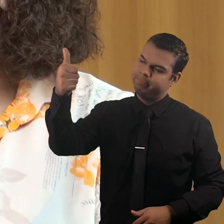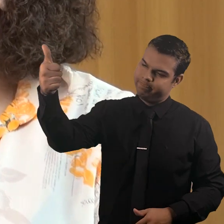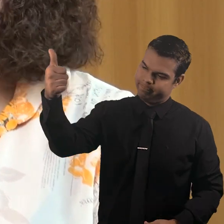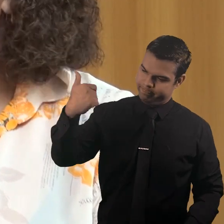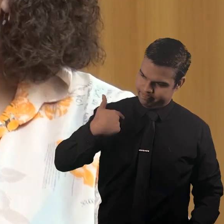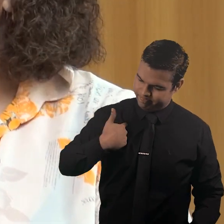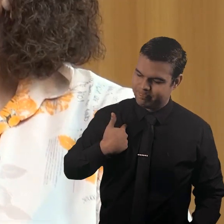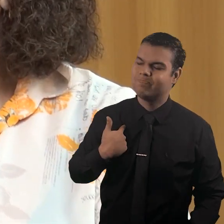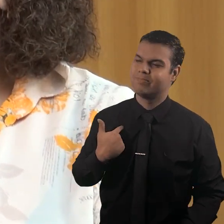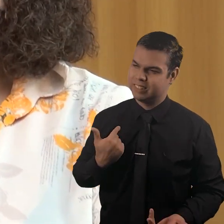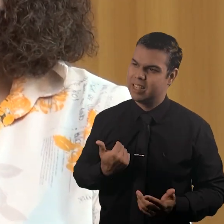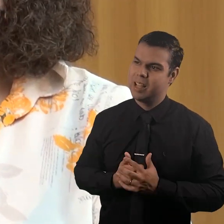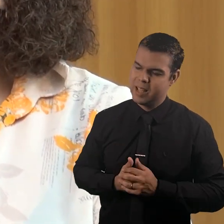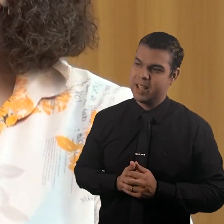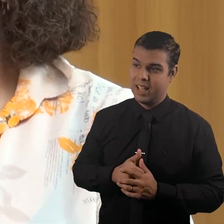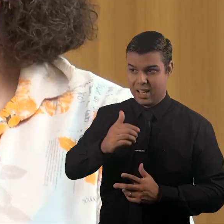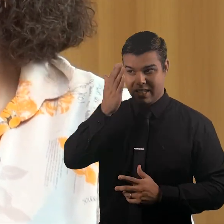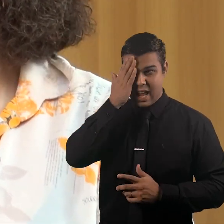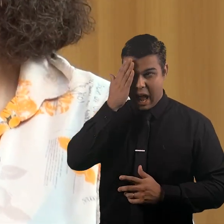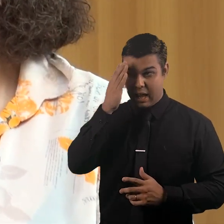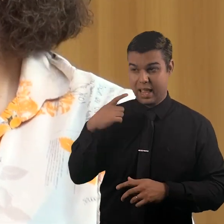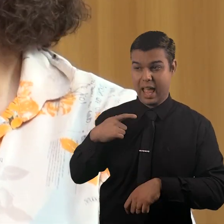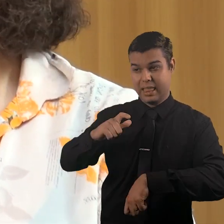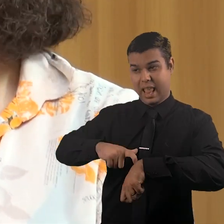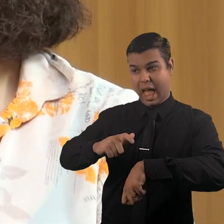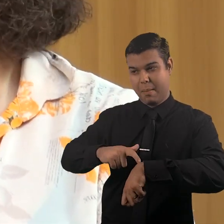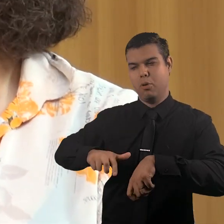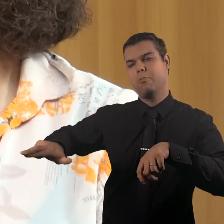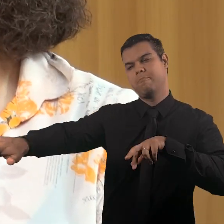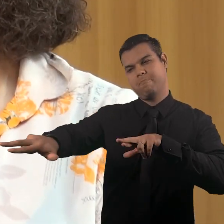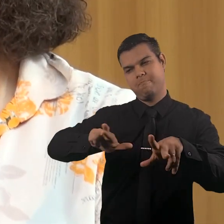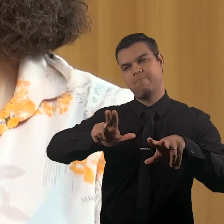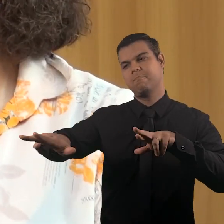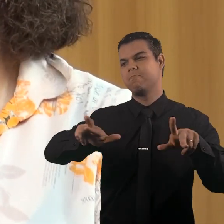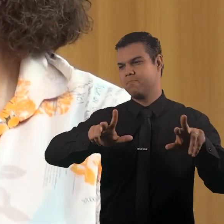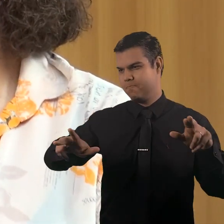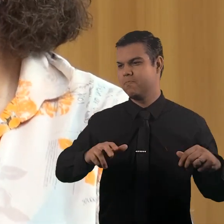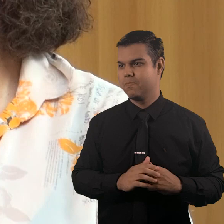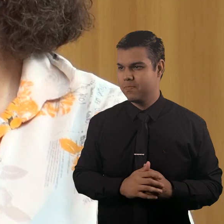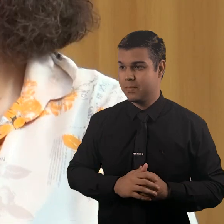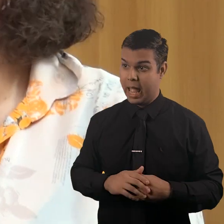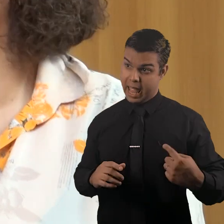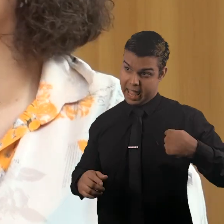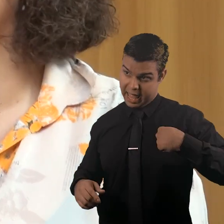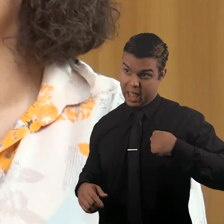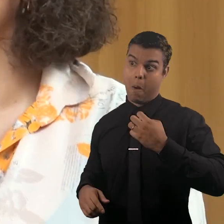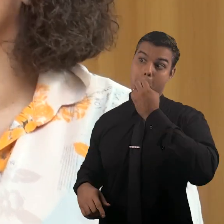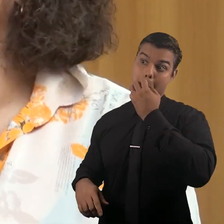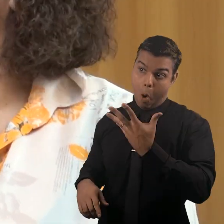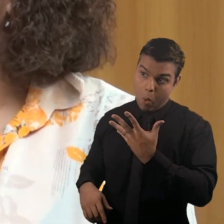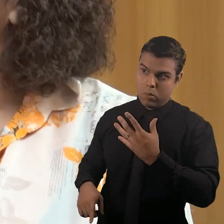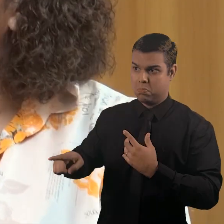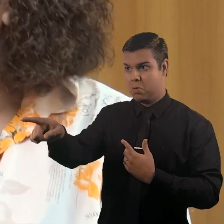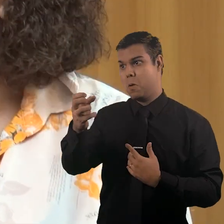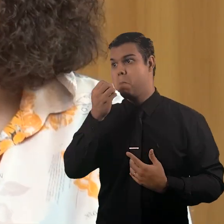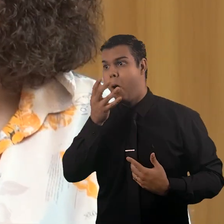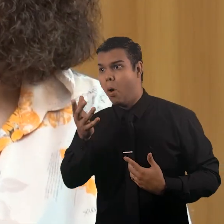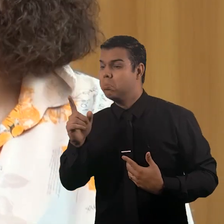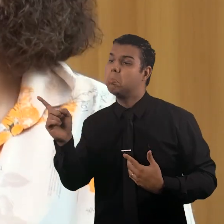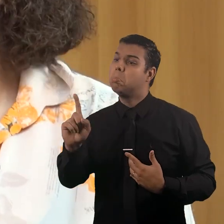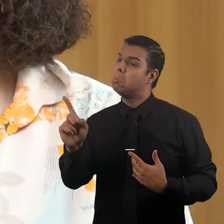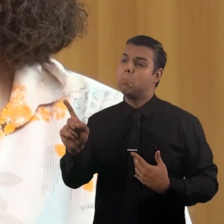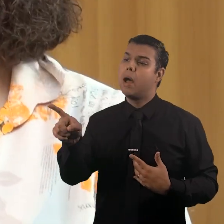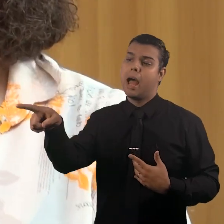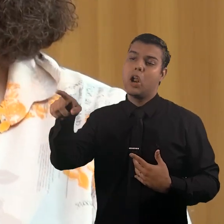lugar do outro e entender que existem tempos diferentes, né? O que é bom para mim nem sempre pode ser bom para o